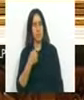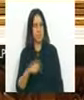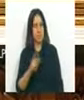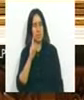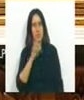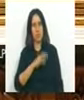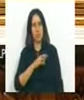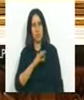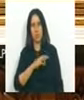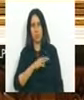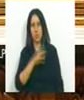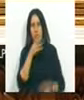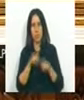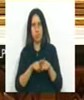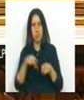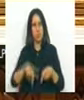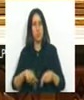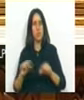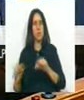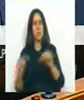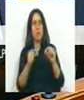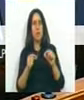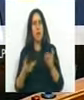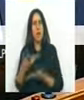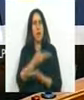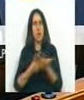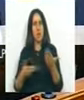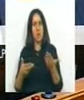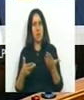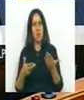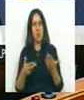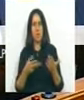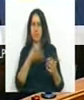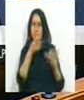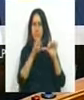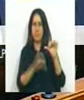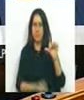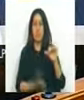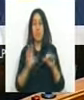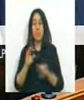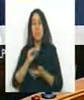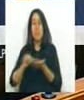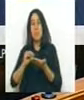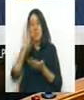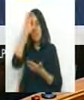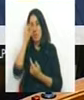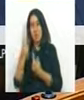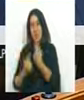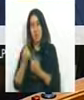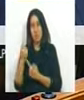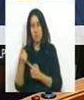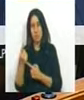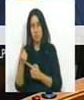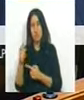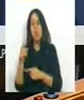Senhoras e senhores deputados, no debate de hoje discutimos muito mais do que alguns secretários de Estado fragilizados por receberem